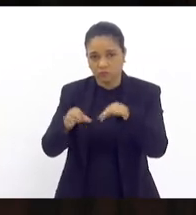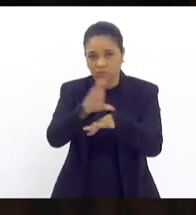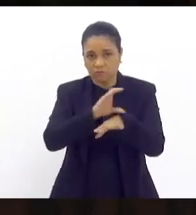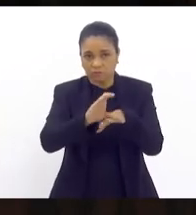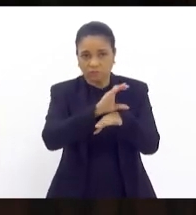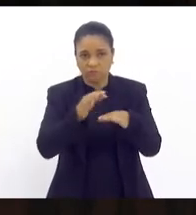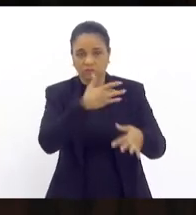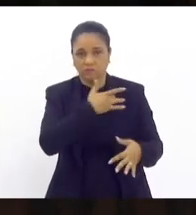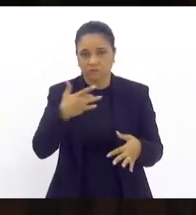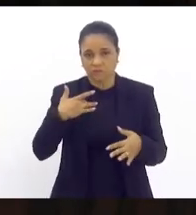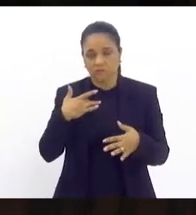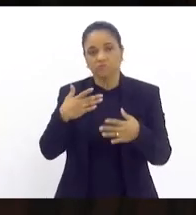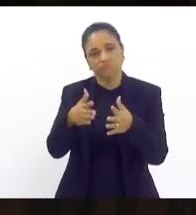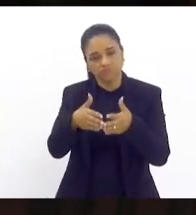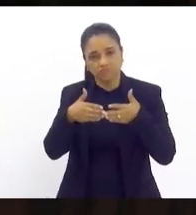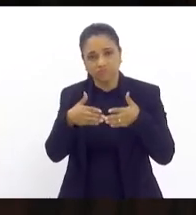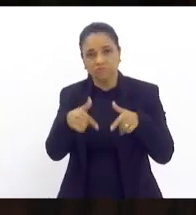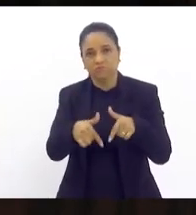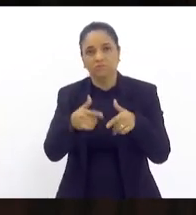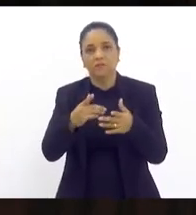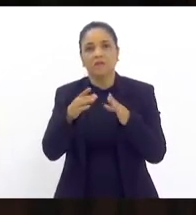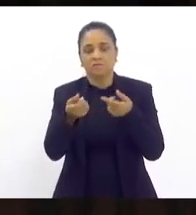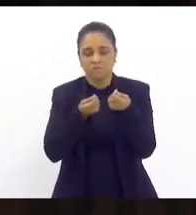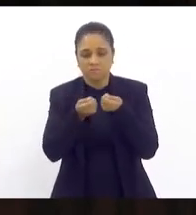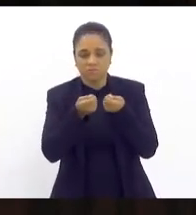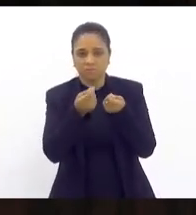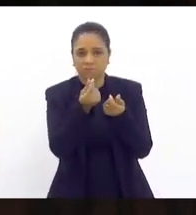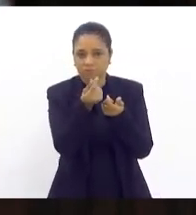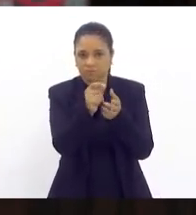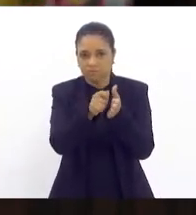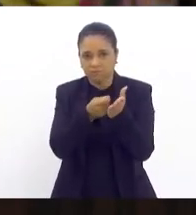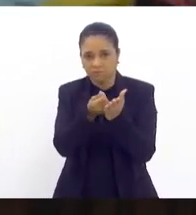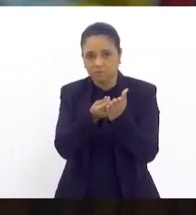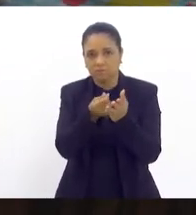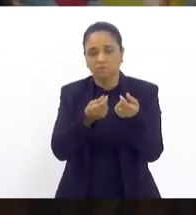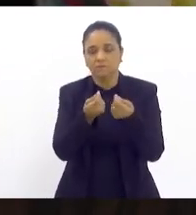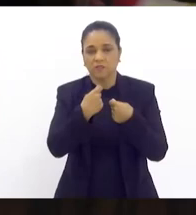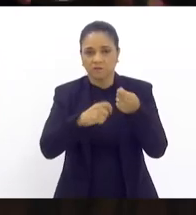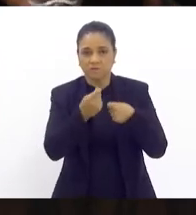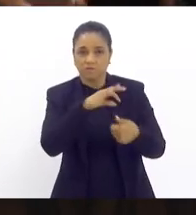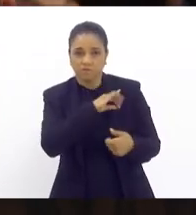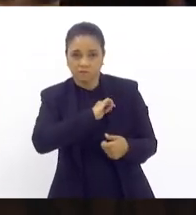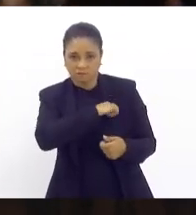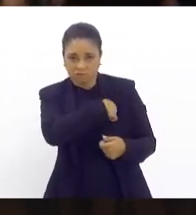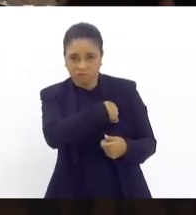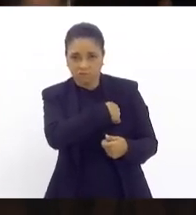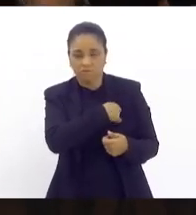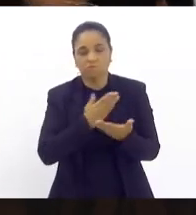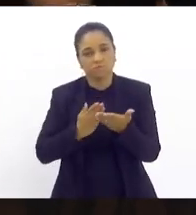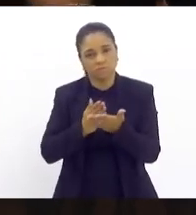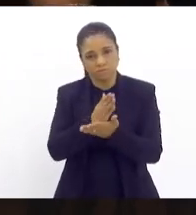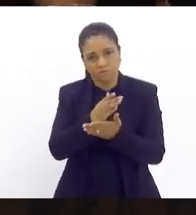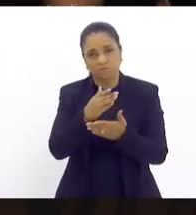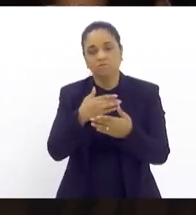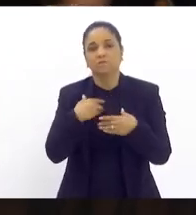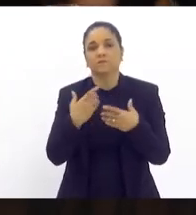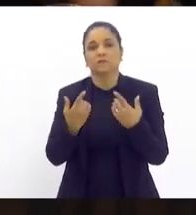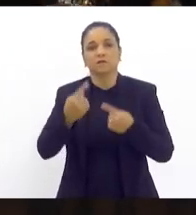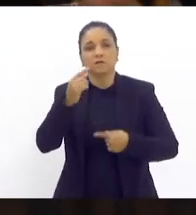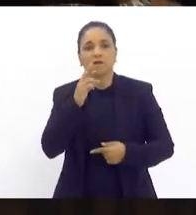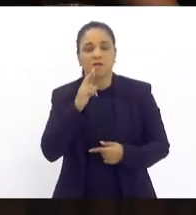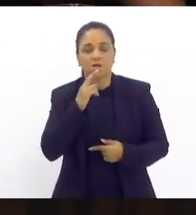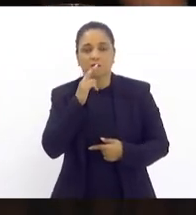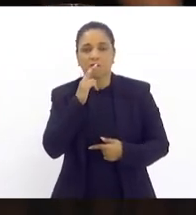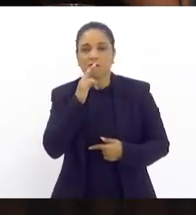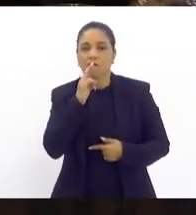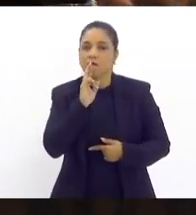favorável e de orçamento Finanças fiscalização financeira e controle favorável relatores deputados